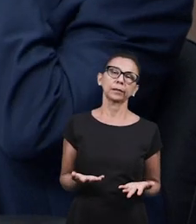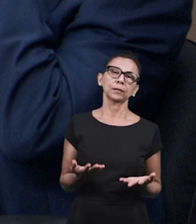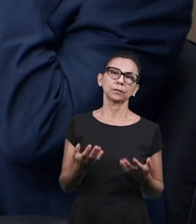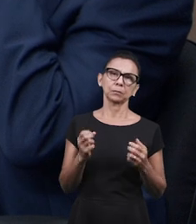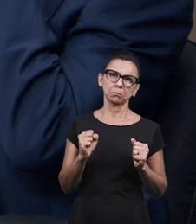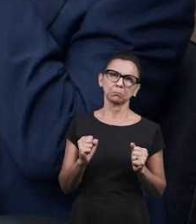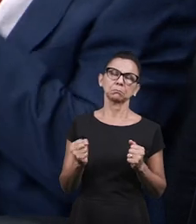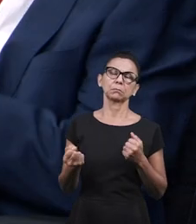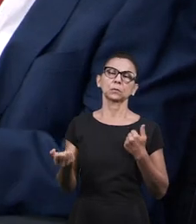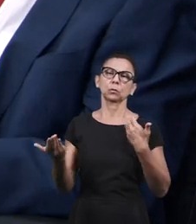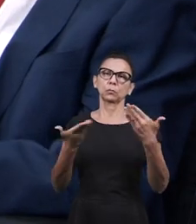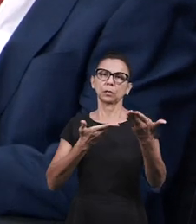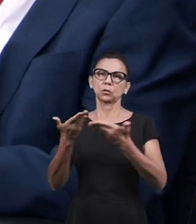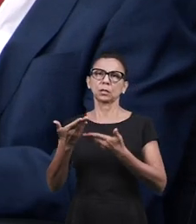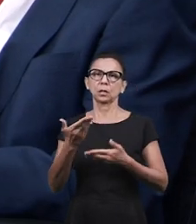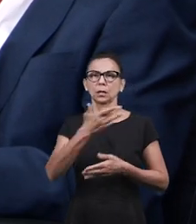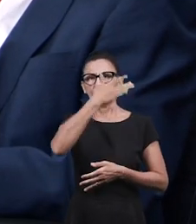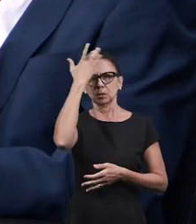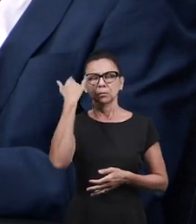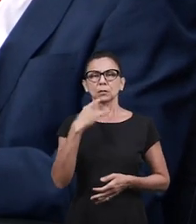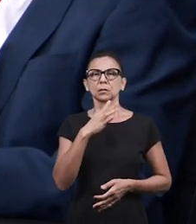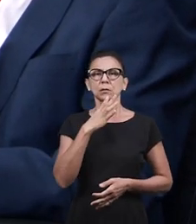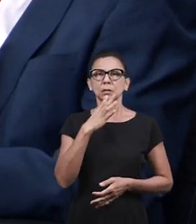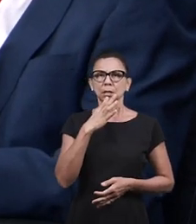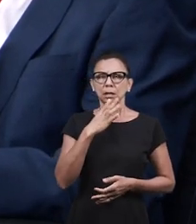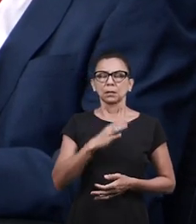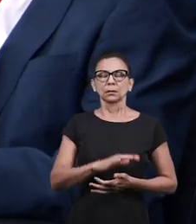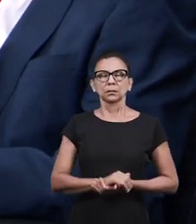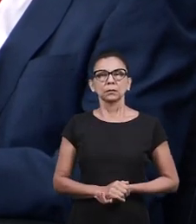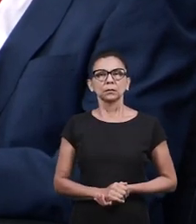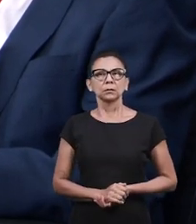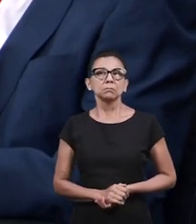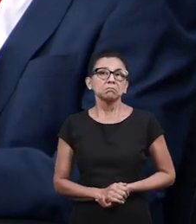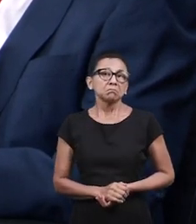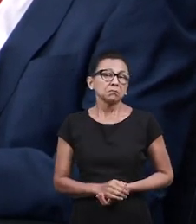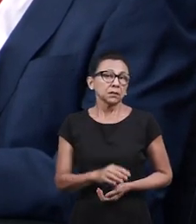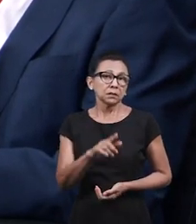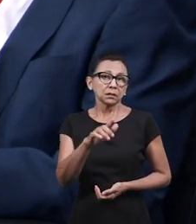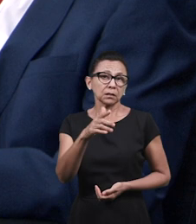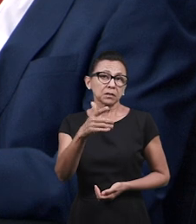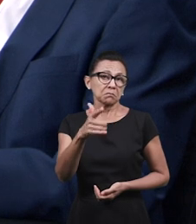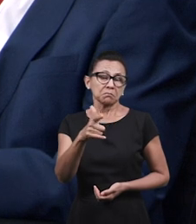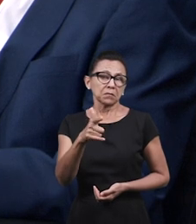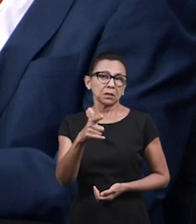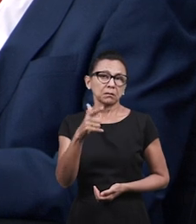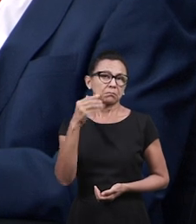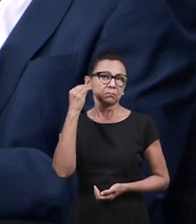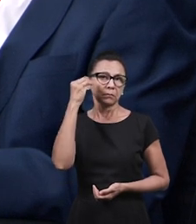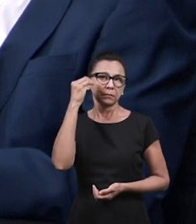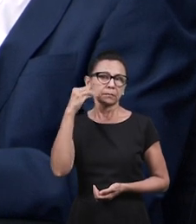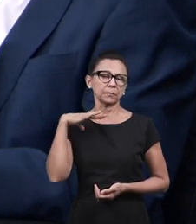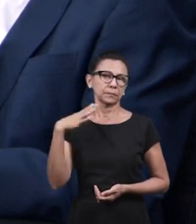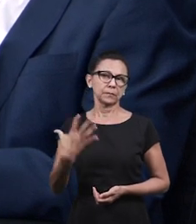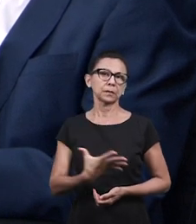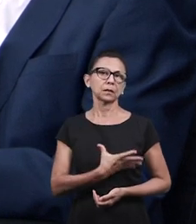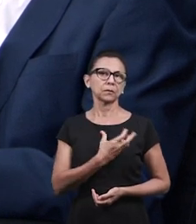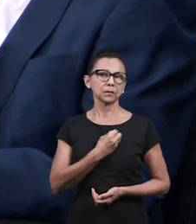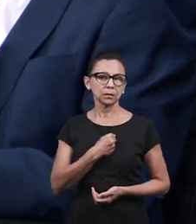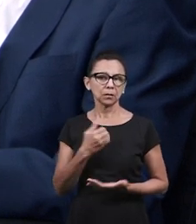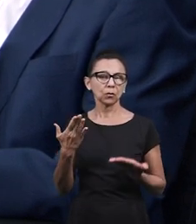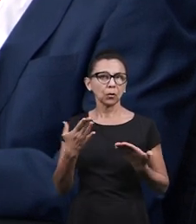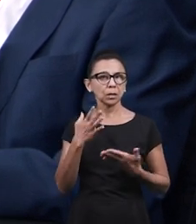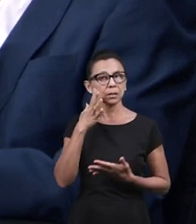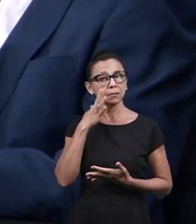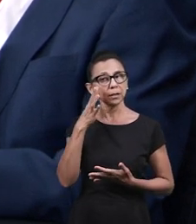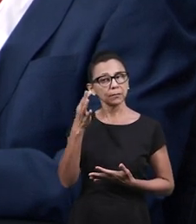para compartilhar com pessoas conhecidas, enfim. E até, se talvez você não tenha uma experiência ainda de salvação, você passar